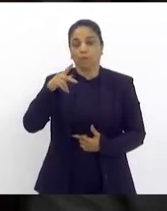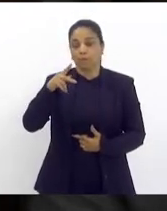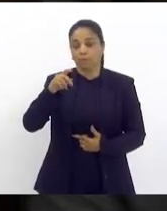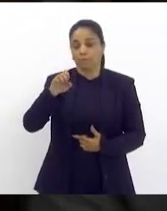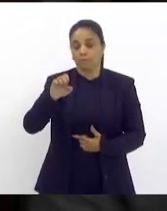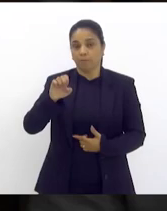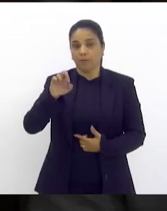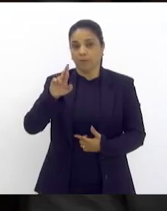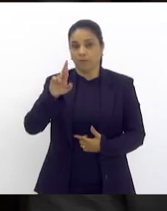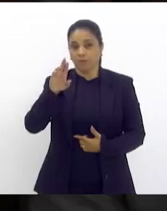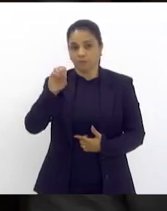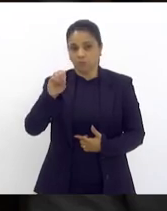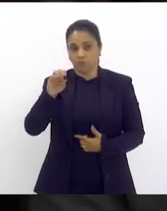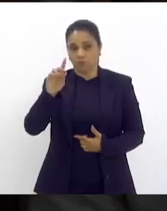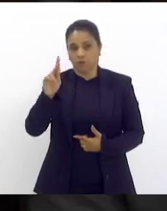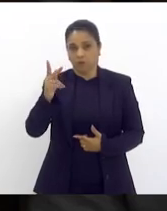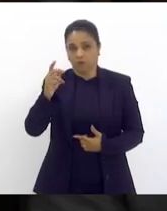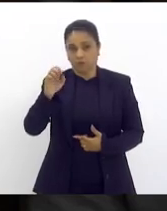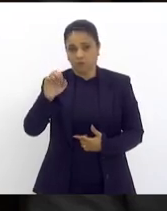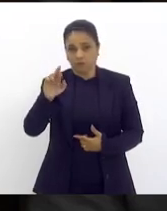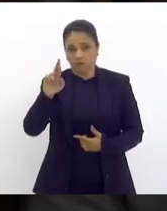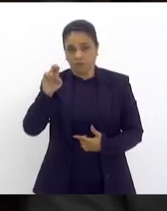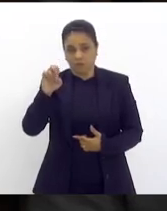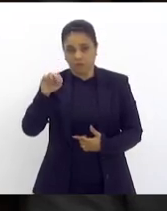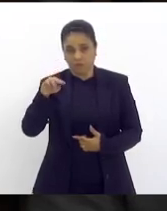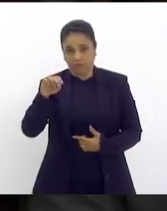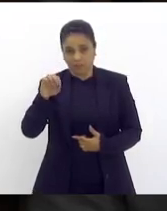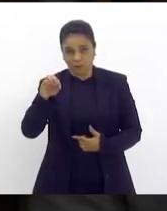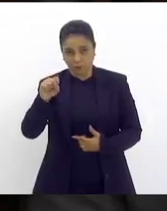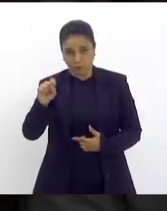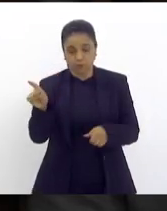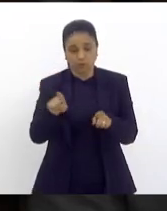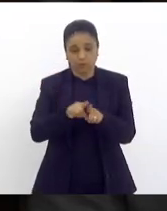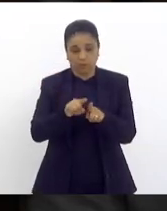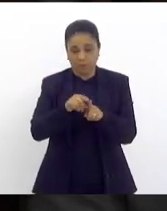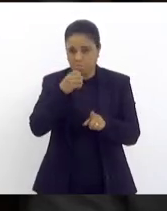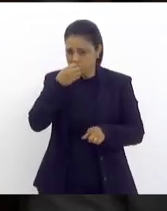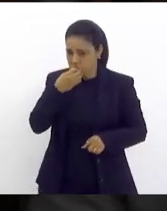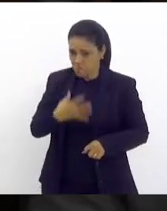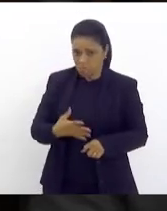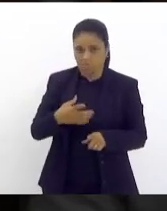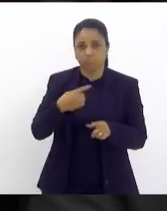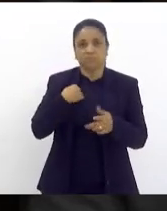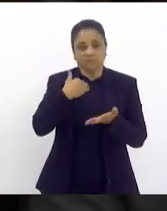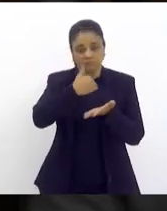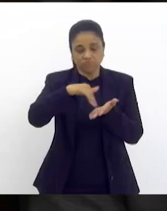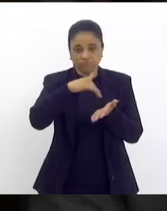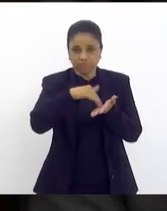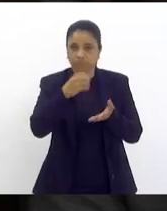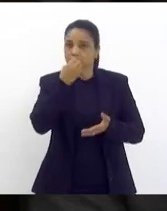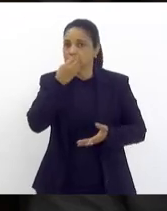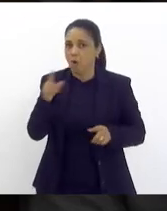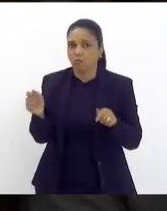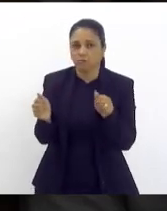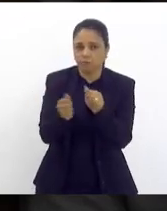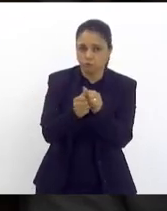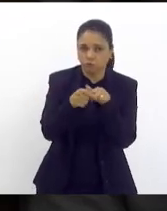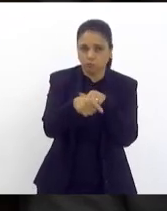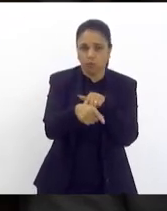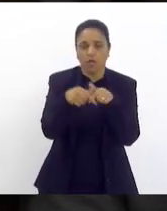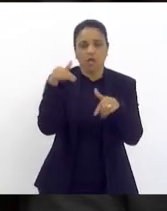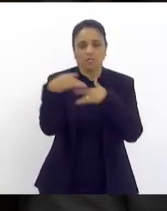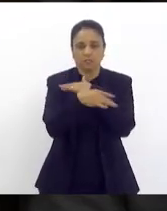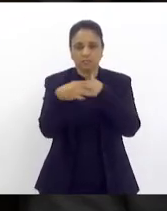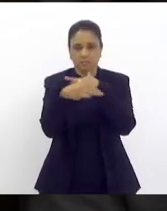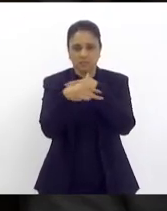bom. Mas ele é muito bom primeiro em ter escolhido bons secretários ao seu lado. Se a cidade hoje está